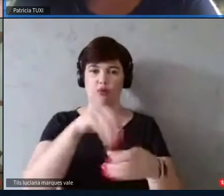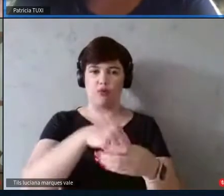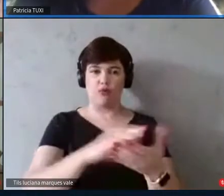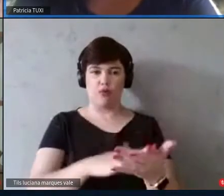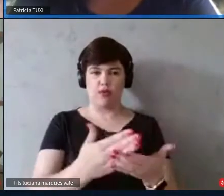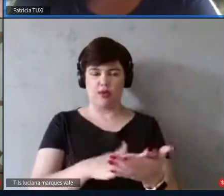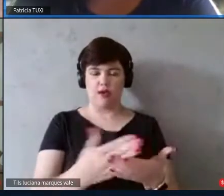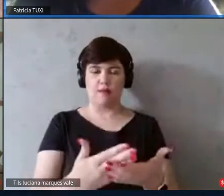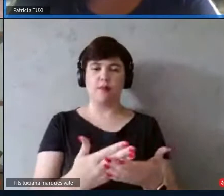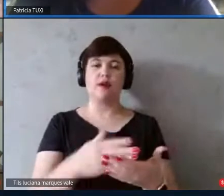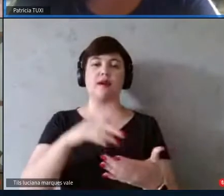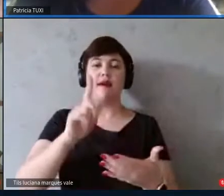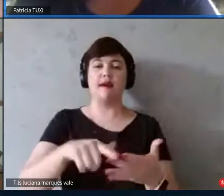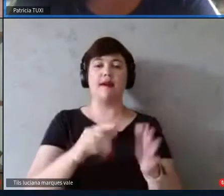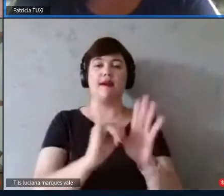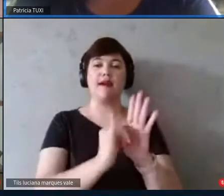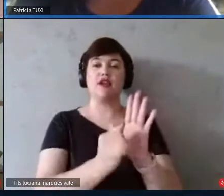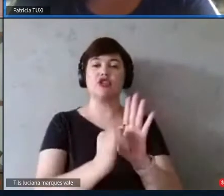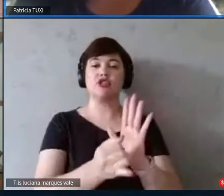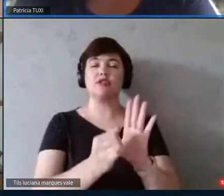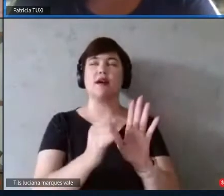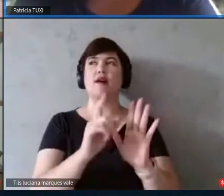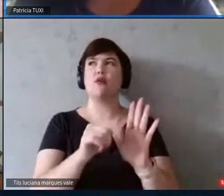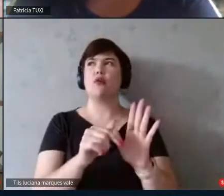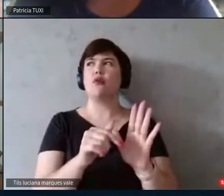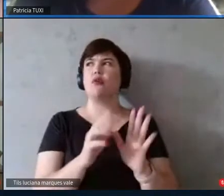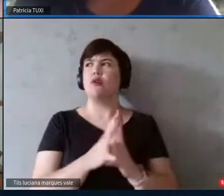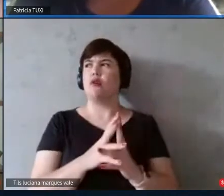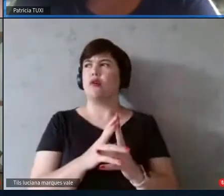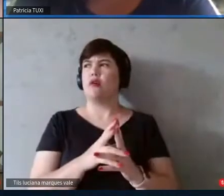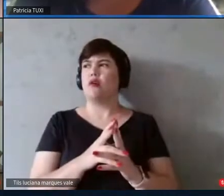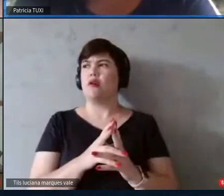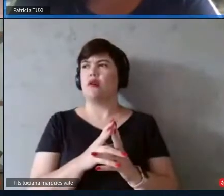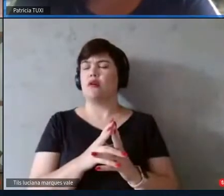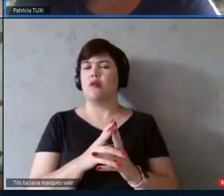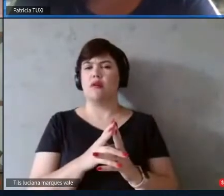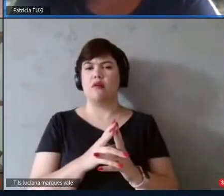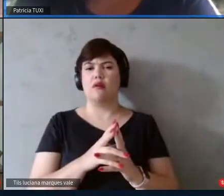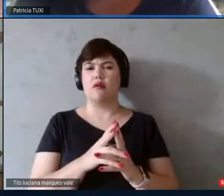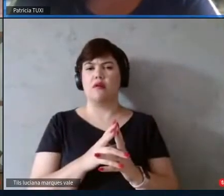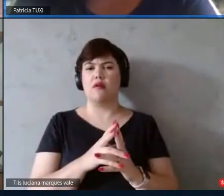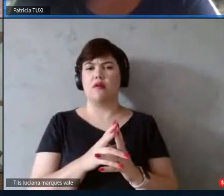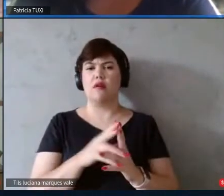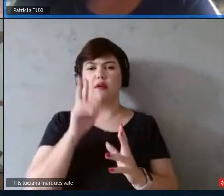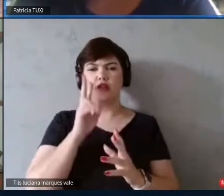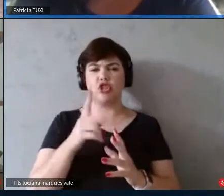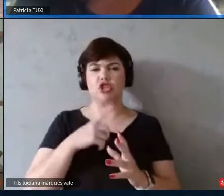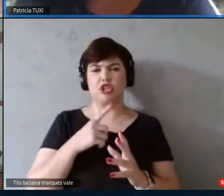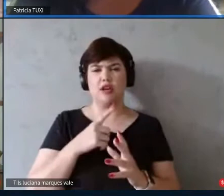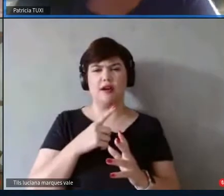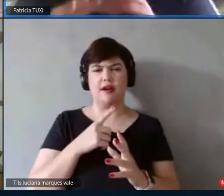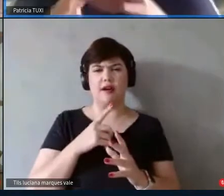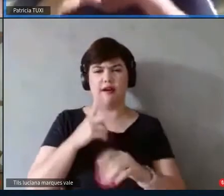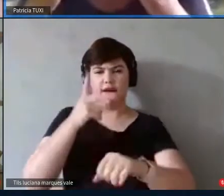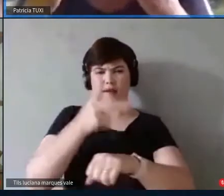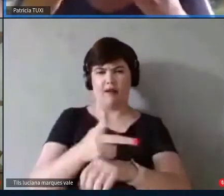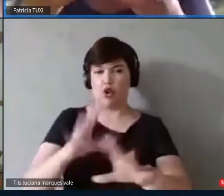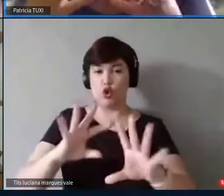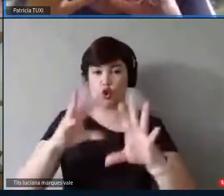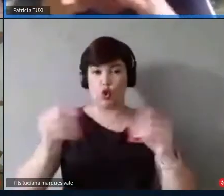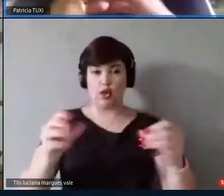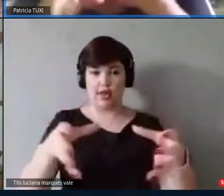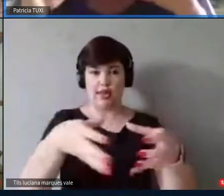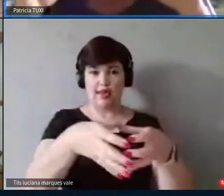intérpretes, que era um edital que vinha a câmera, o cameraman, vinha a equipe